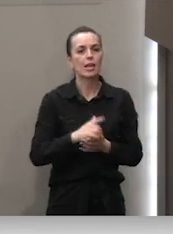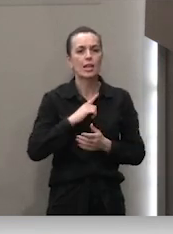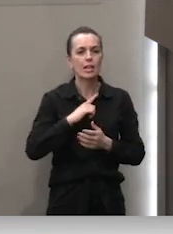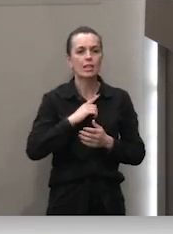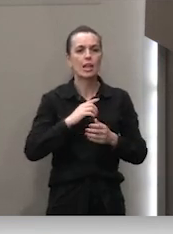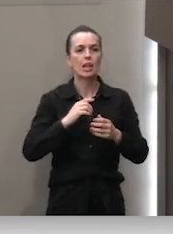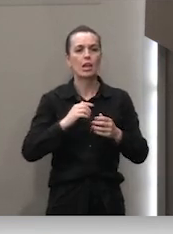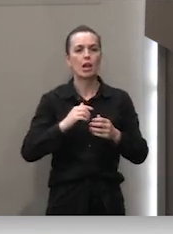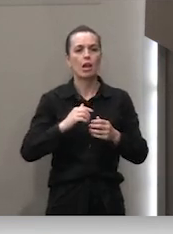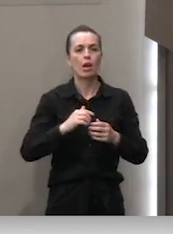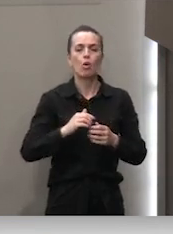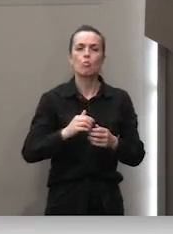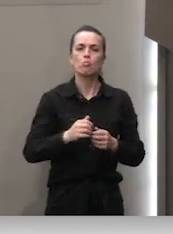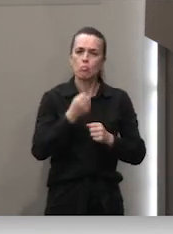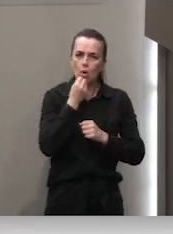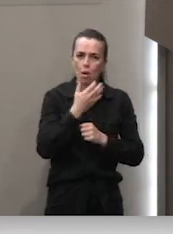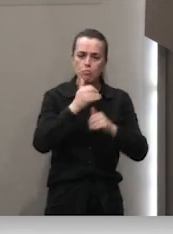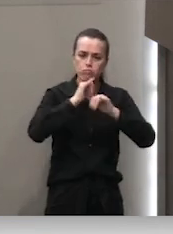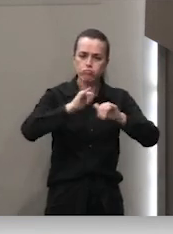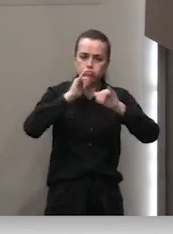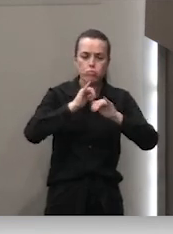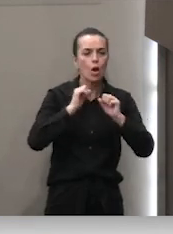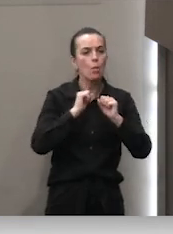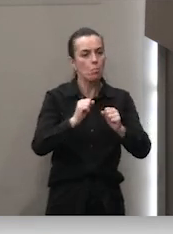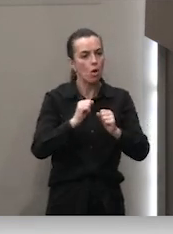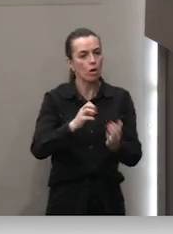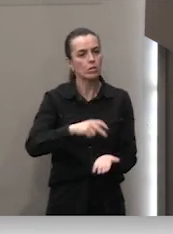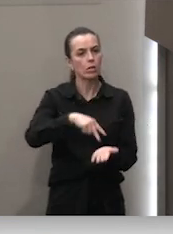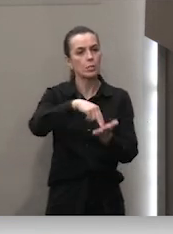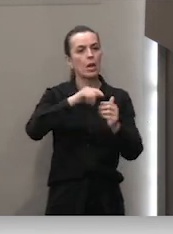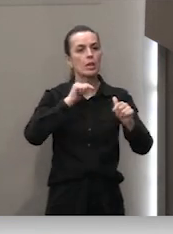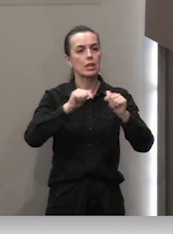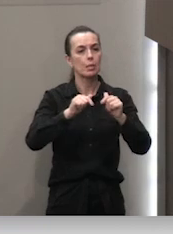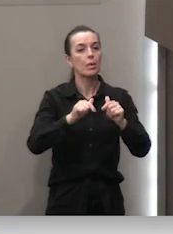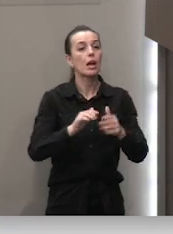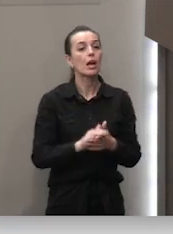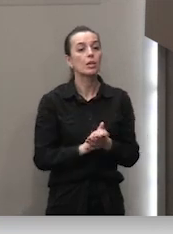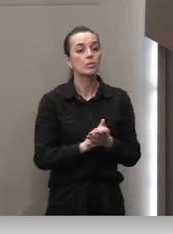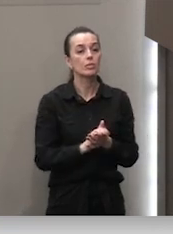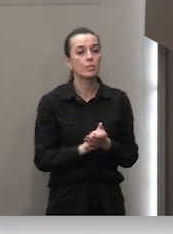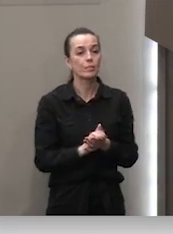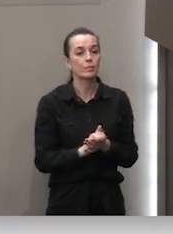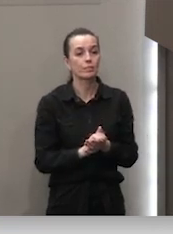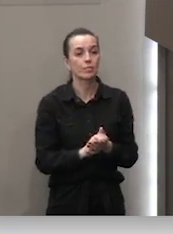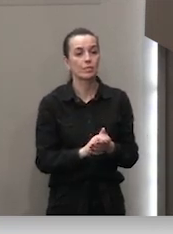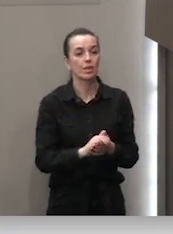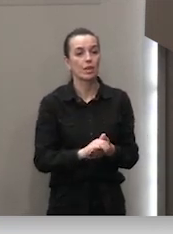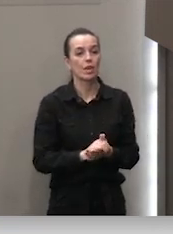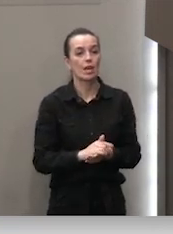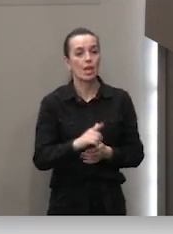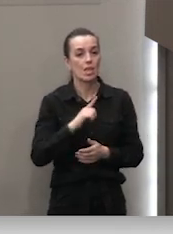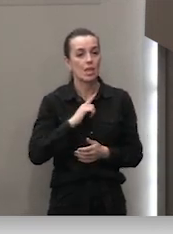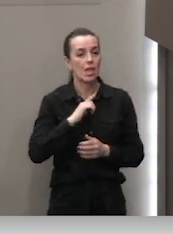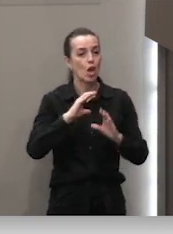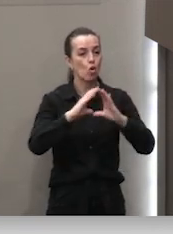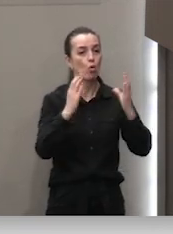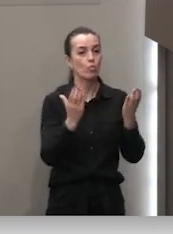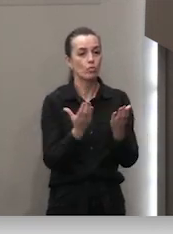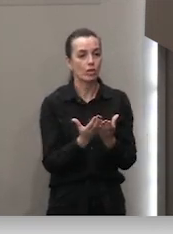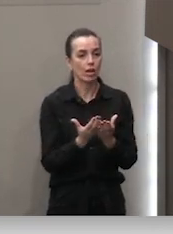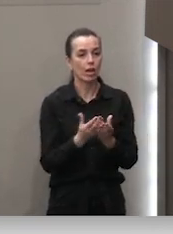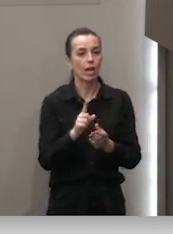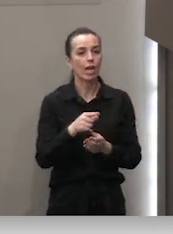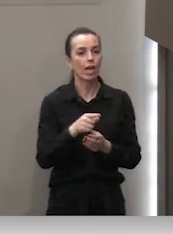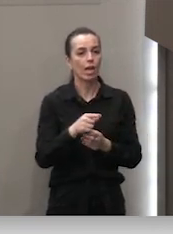campanha, que possam apresentar os seus trabalhos, e a comunidade, que é quem é o nosso chefe, que é